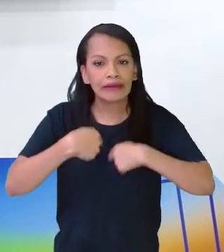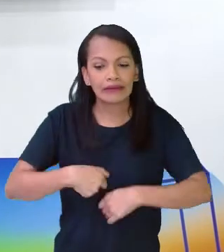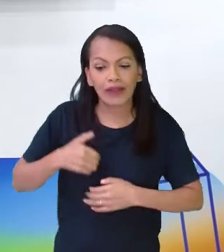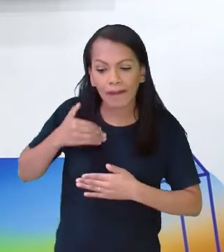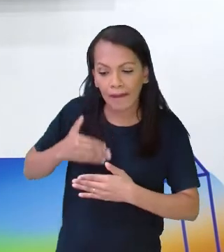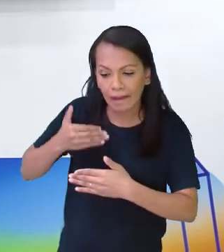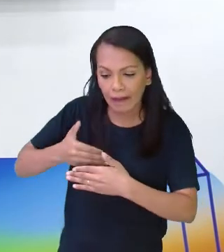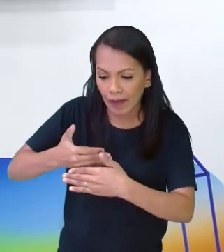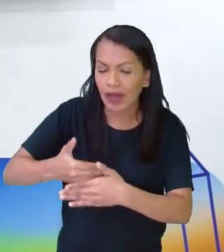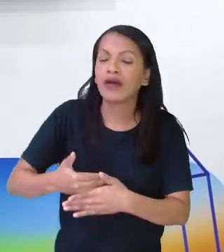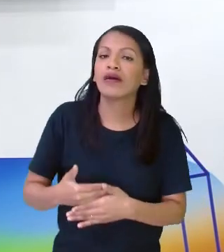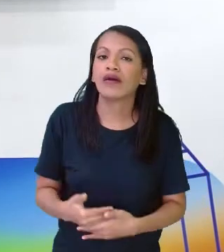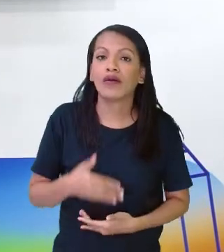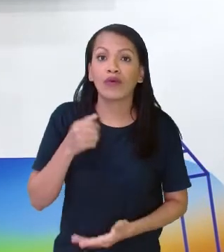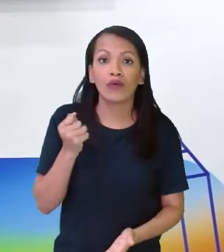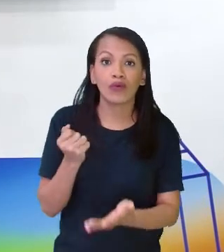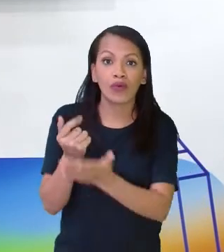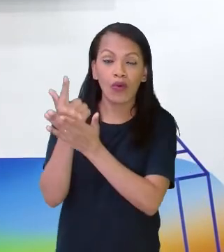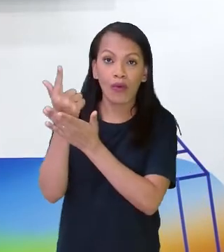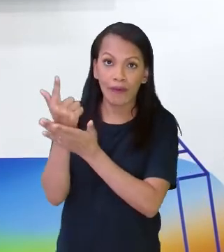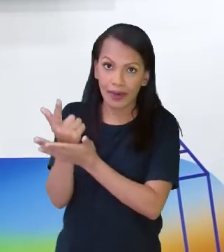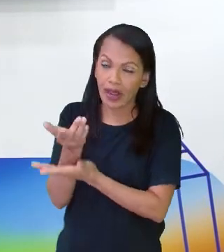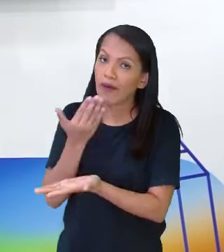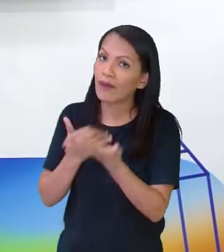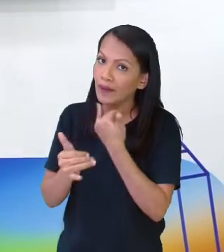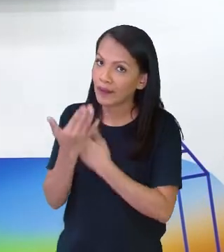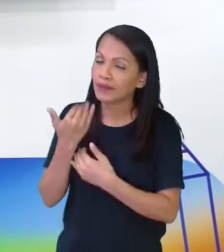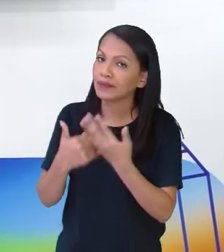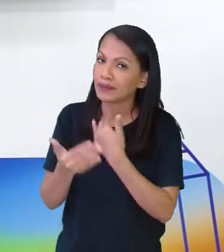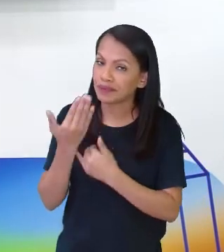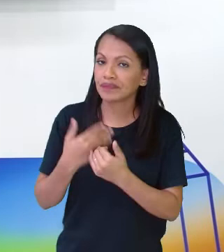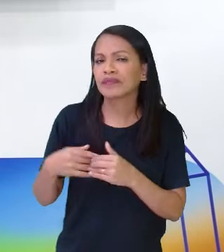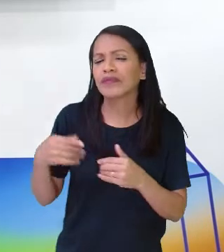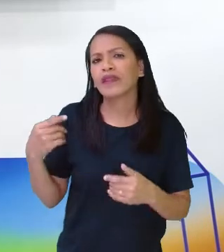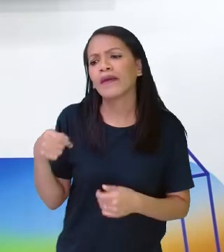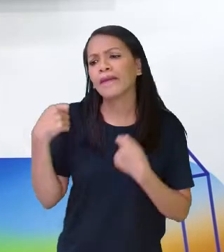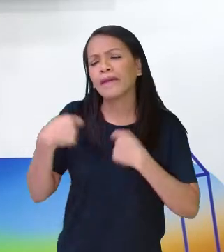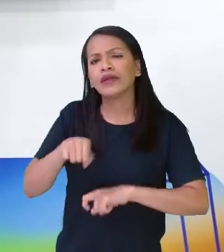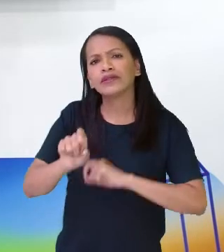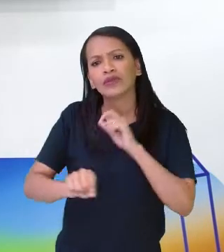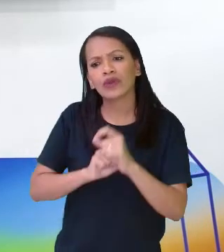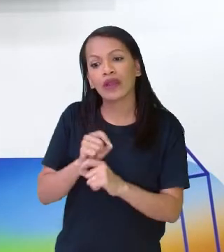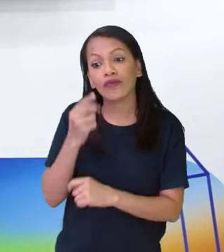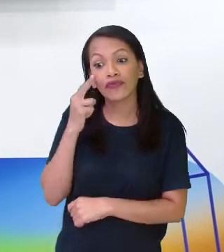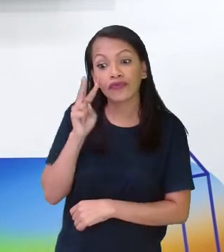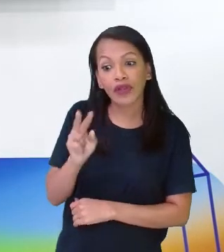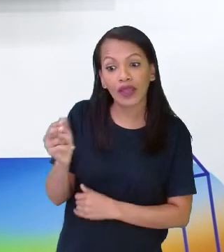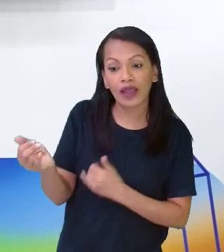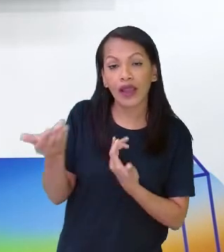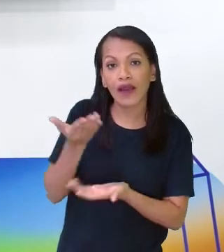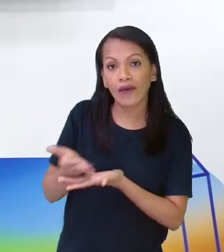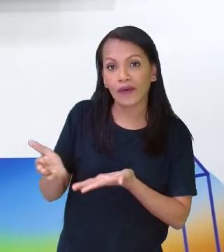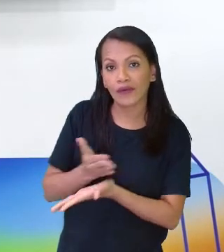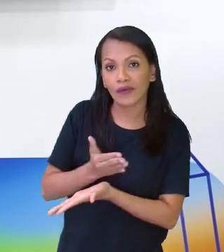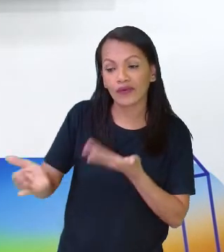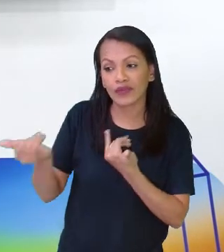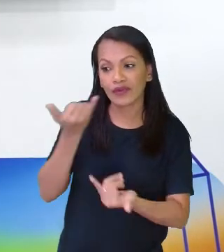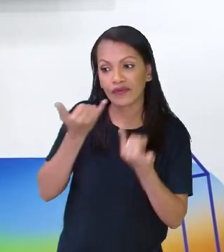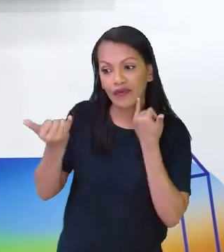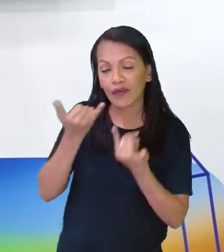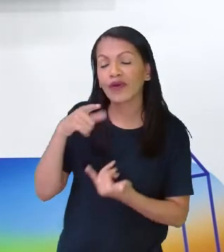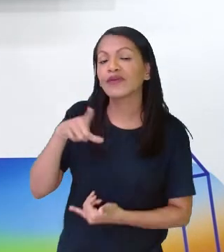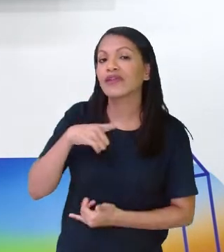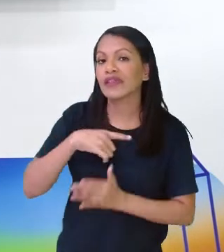vai comprar os alimentos que são ali industrializados, a gente precisa atentar para algumas informações que vêm nas